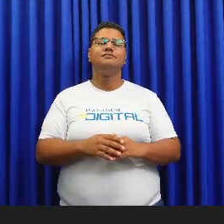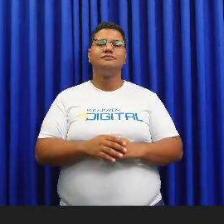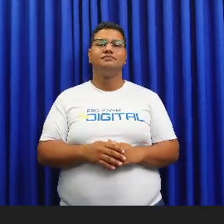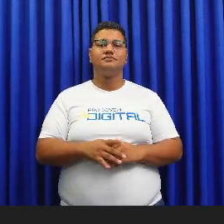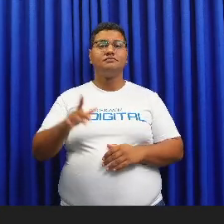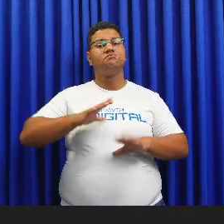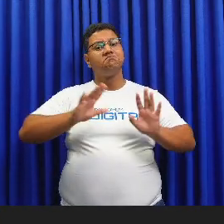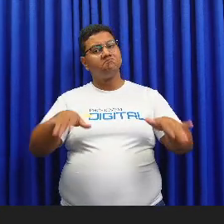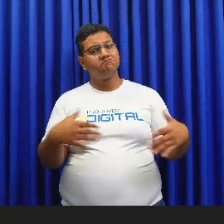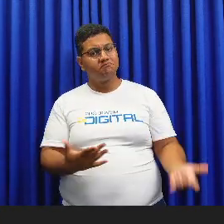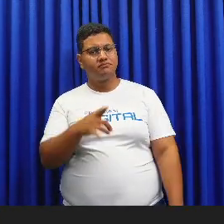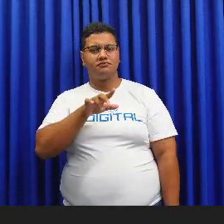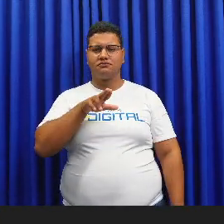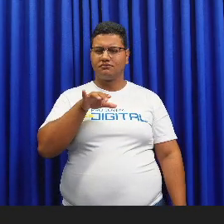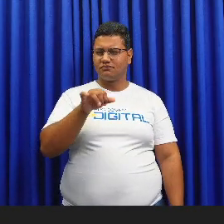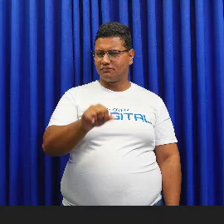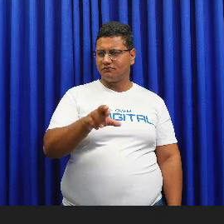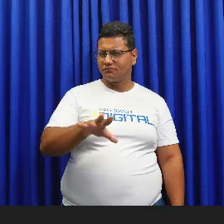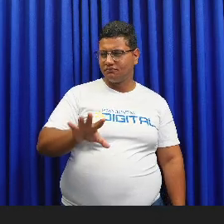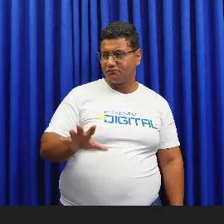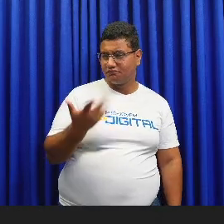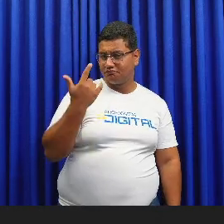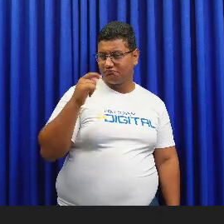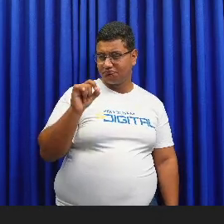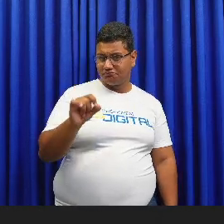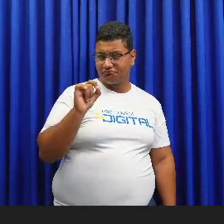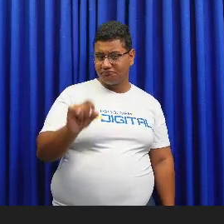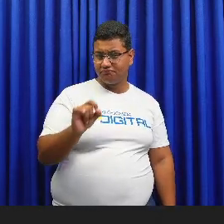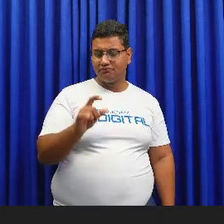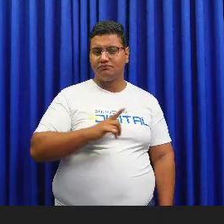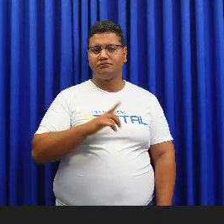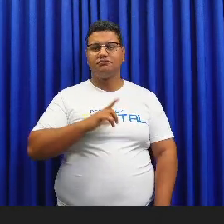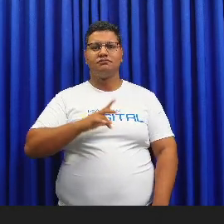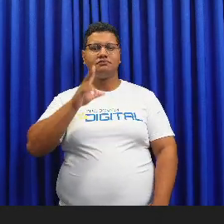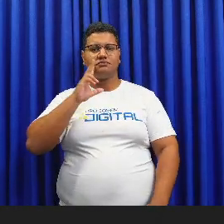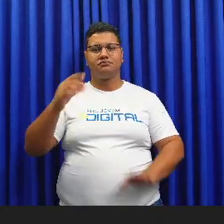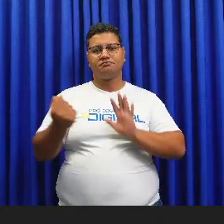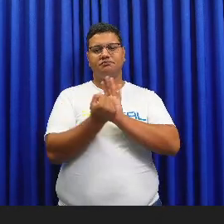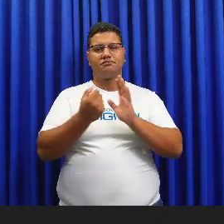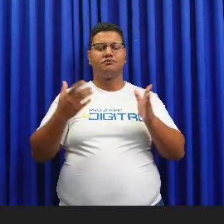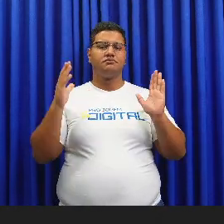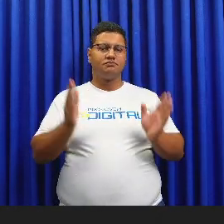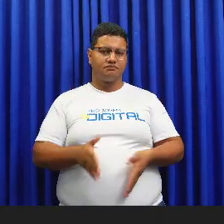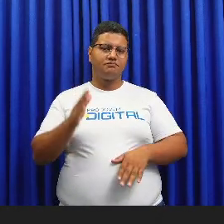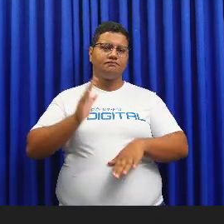Tá, Lucas, mas o que está concluído? Já está concluído uns stories que eu fiz